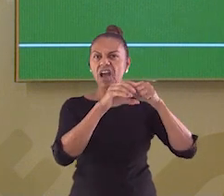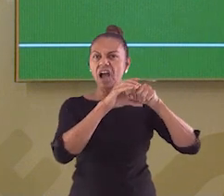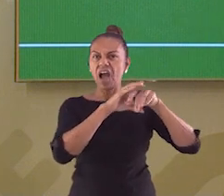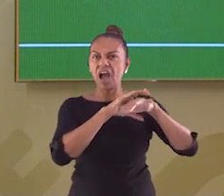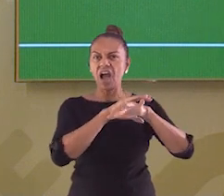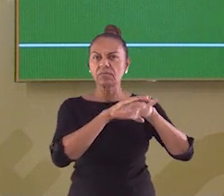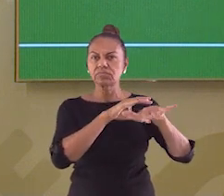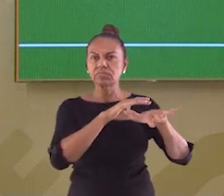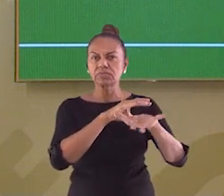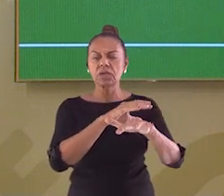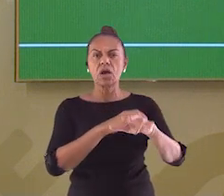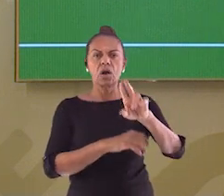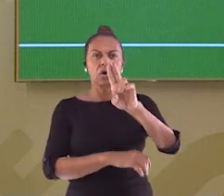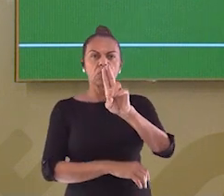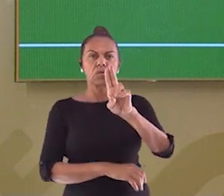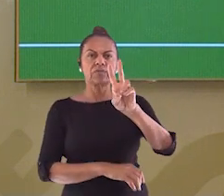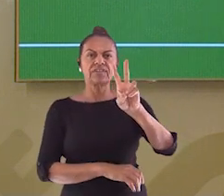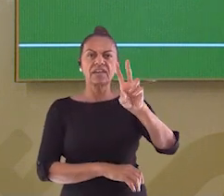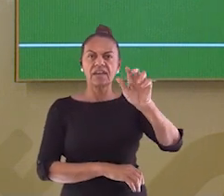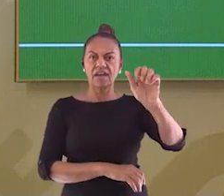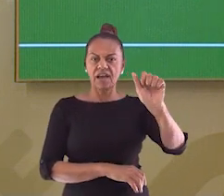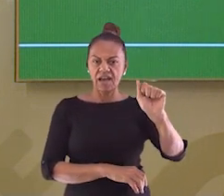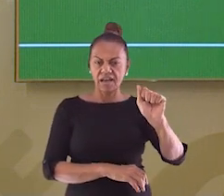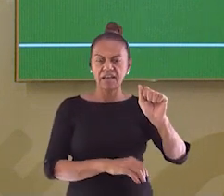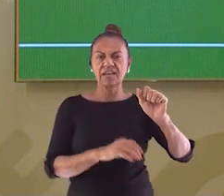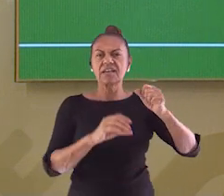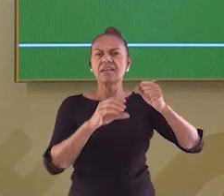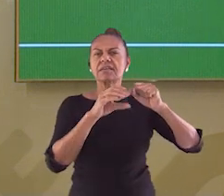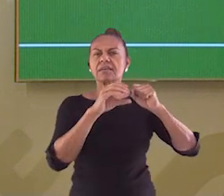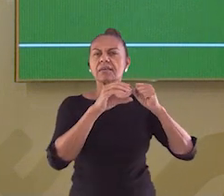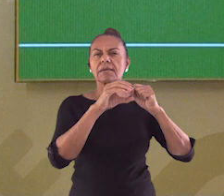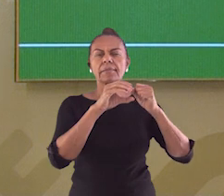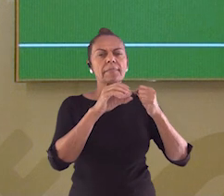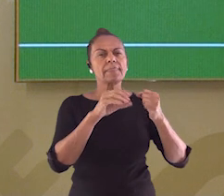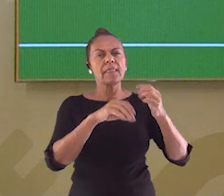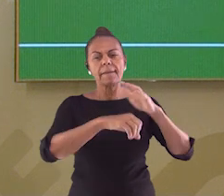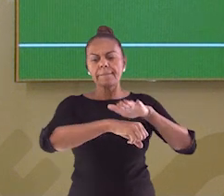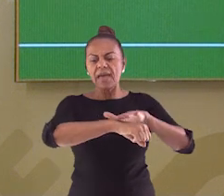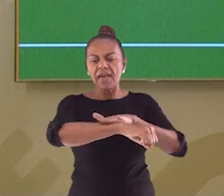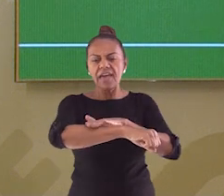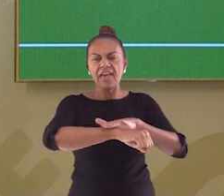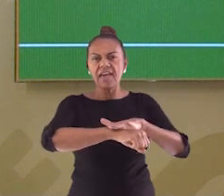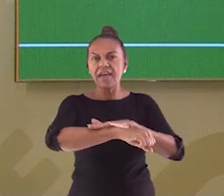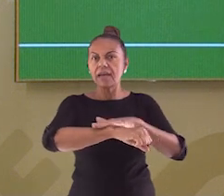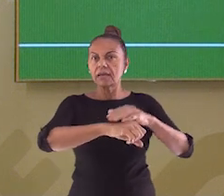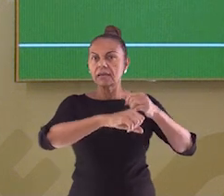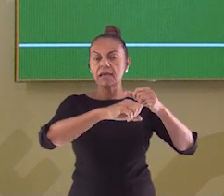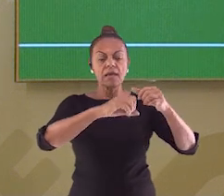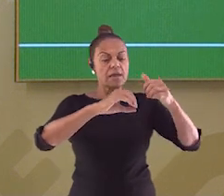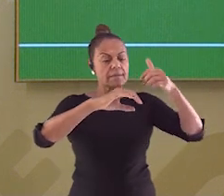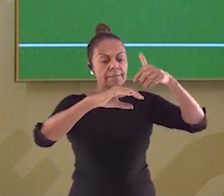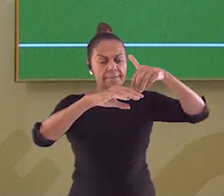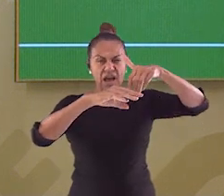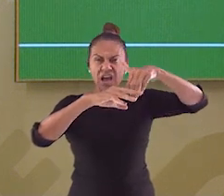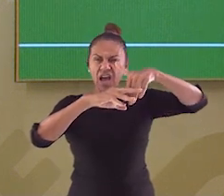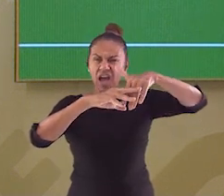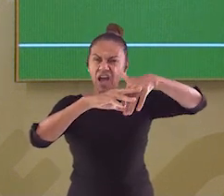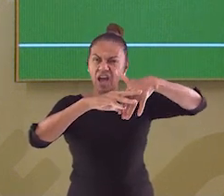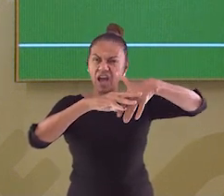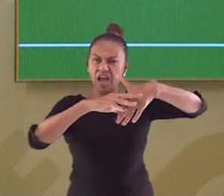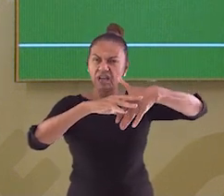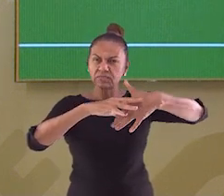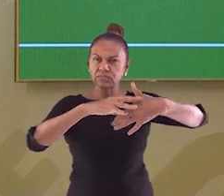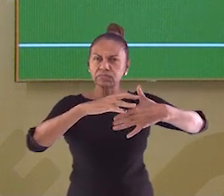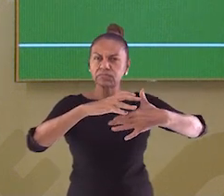radiação. Os raios UVA, que penetram mais profundamente na pele, eles danificam a derme, que